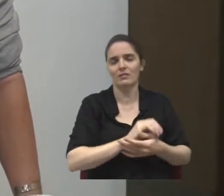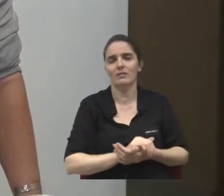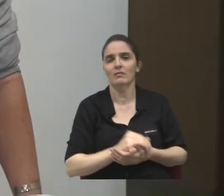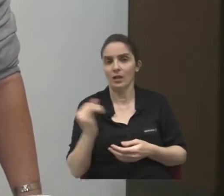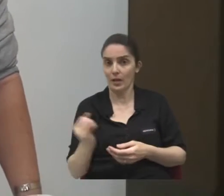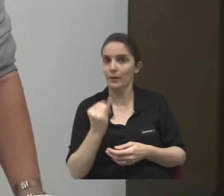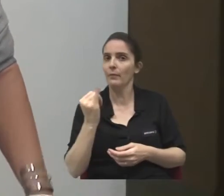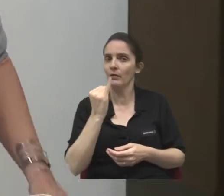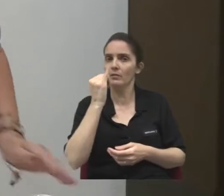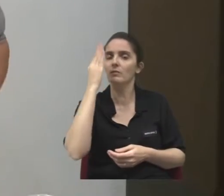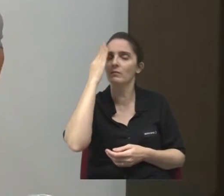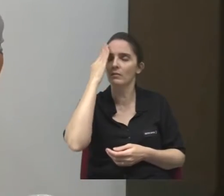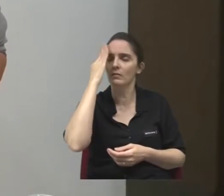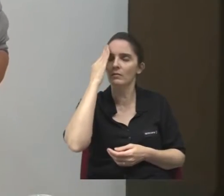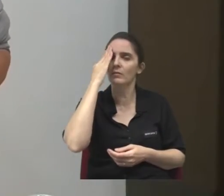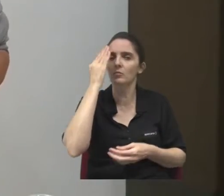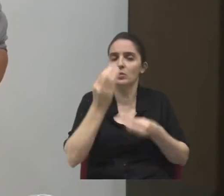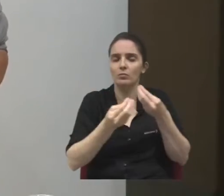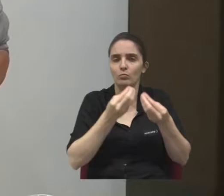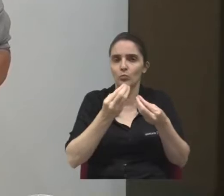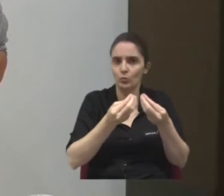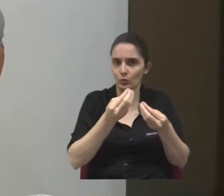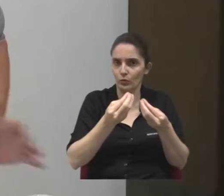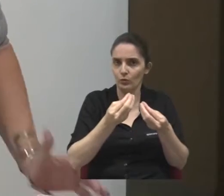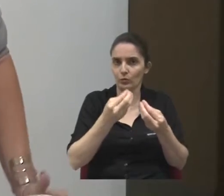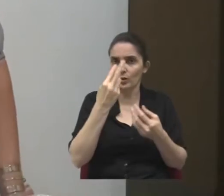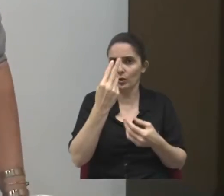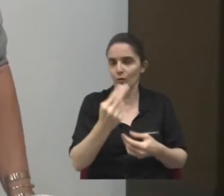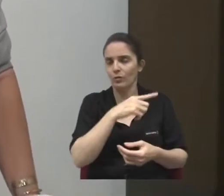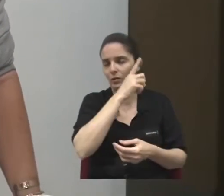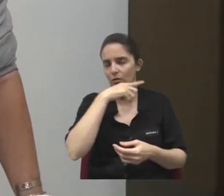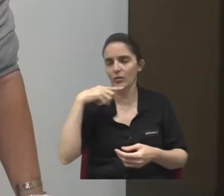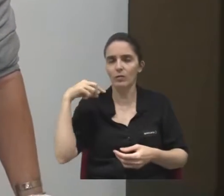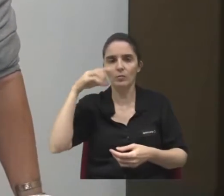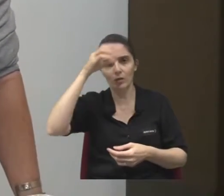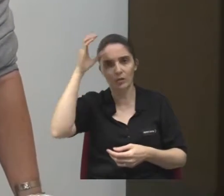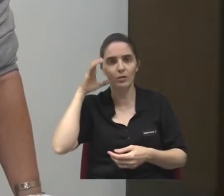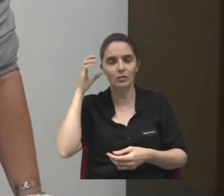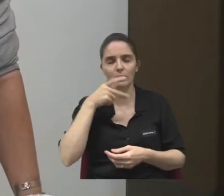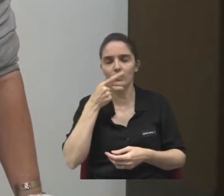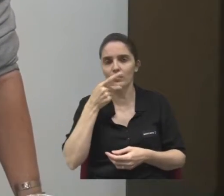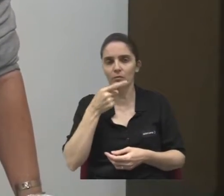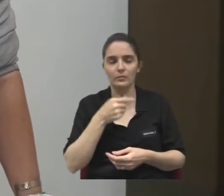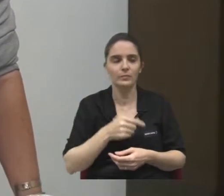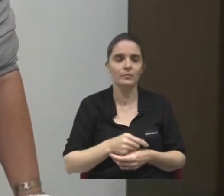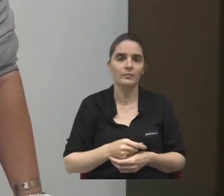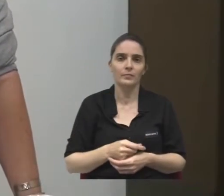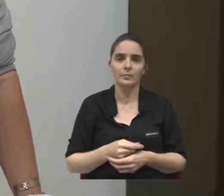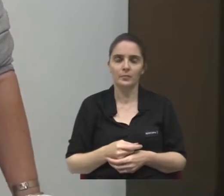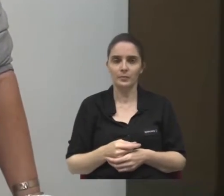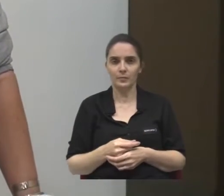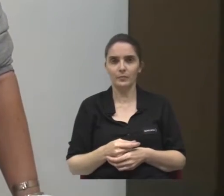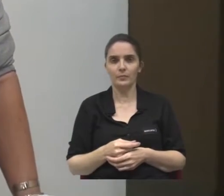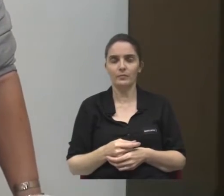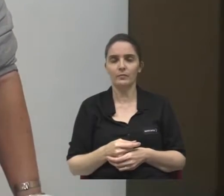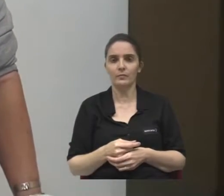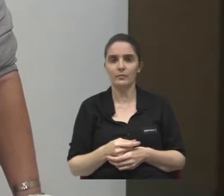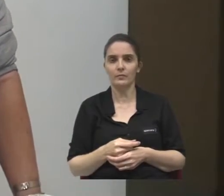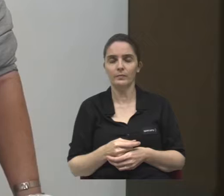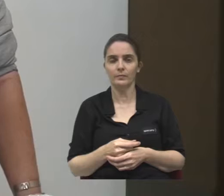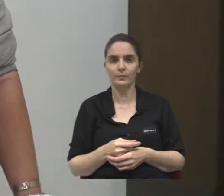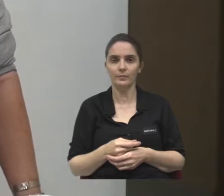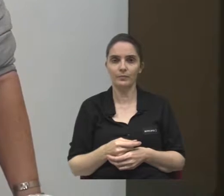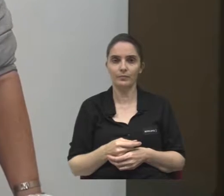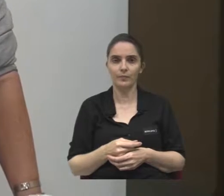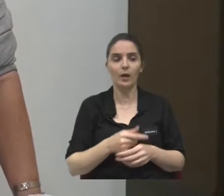sabermos, como diz a vereadora Mária e a vereadora Carolina, quanto à definição desse problema com